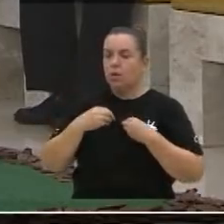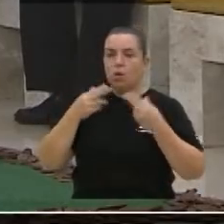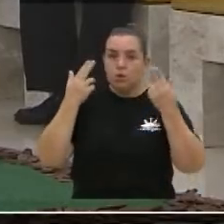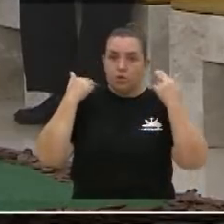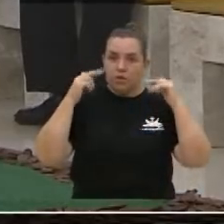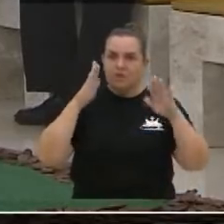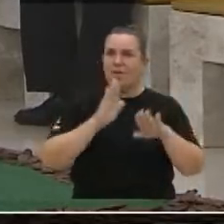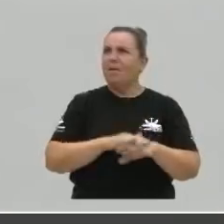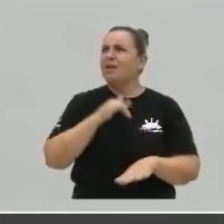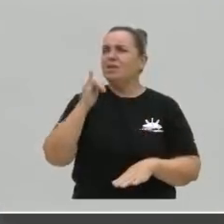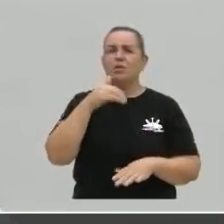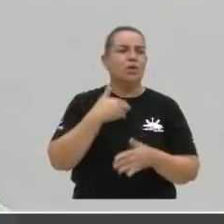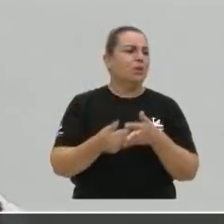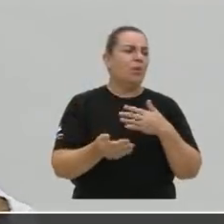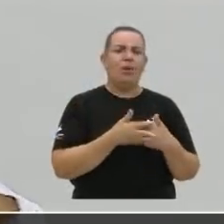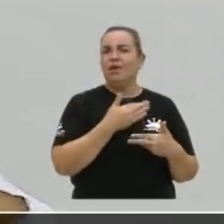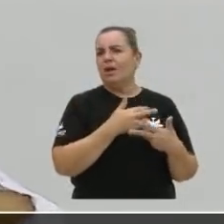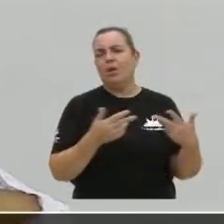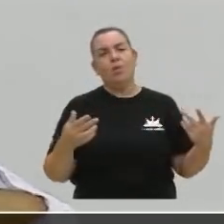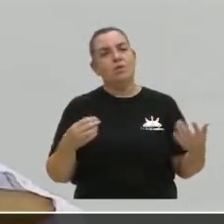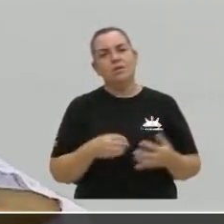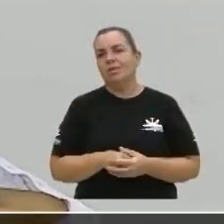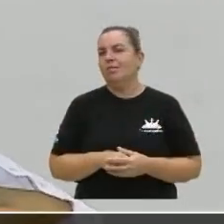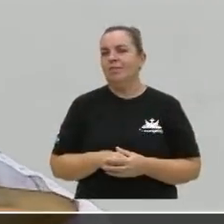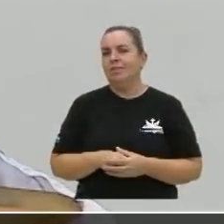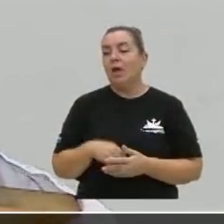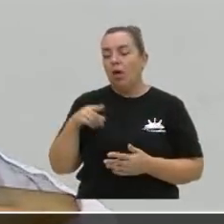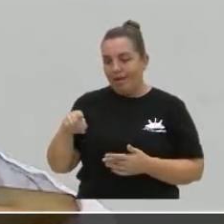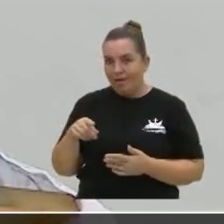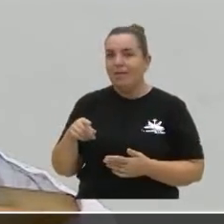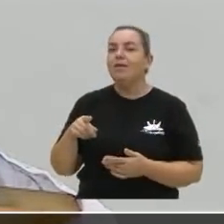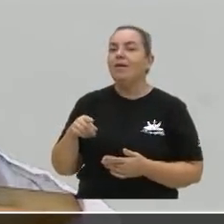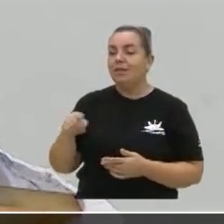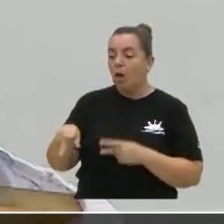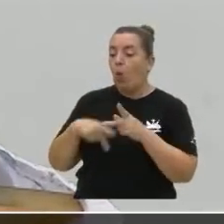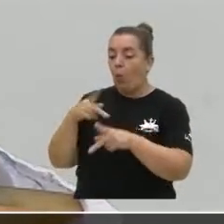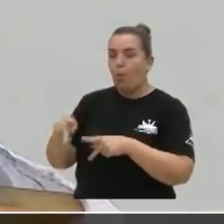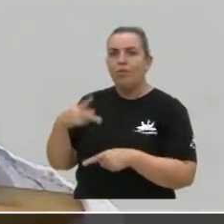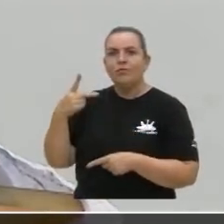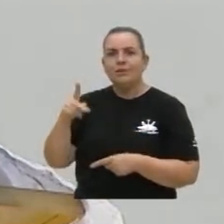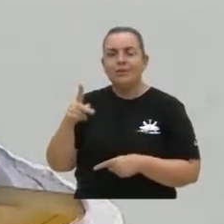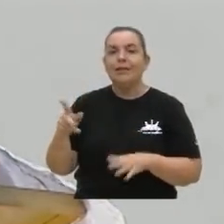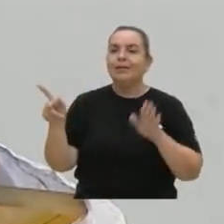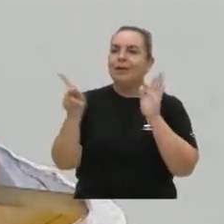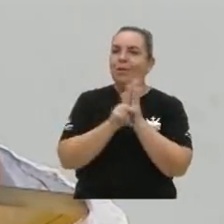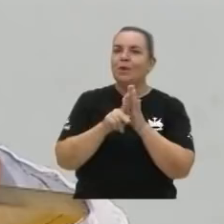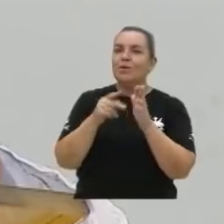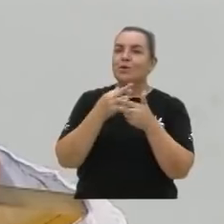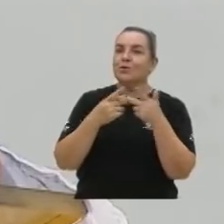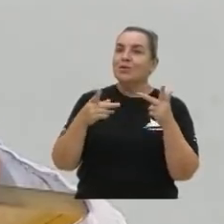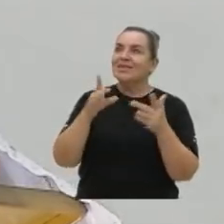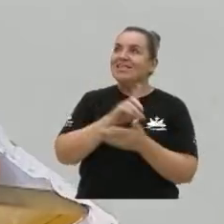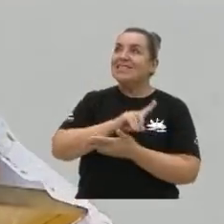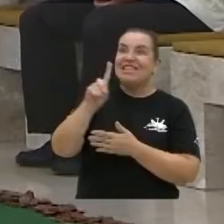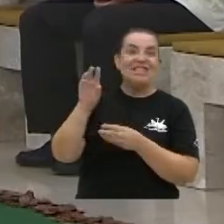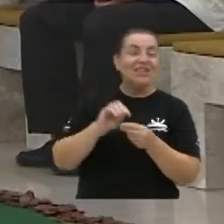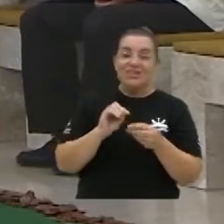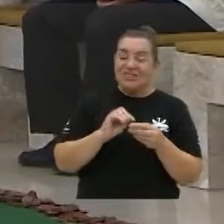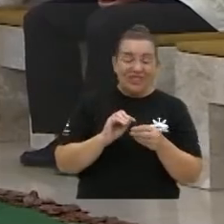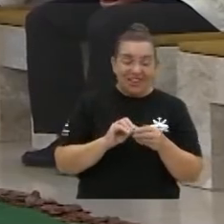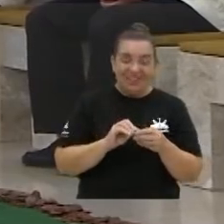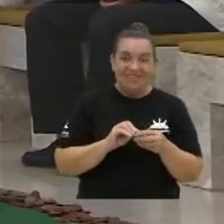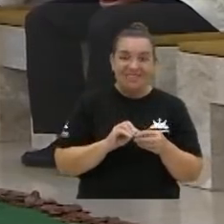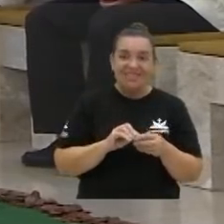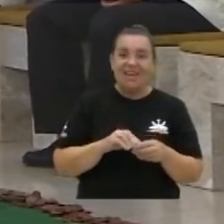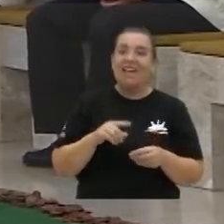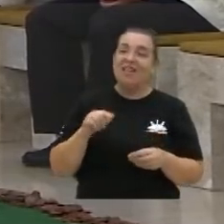Jesus sustenta o seu rebanho, na própria ação do Pai. E Ele garante, e